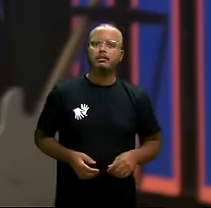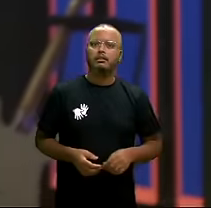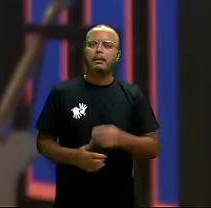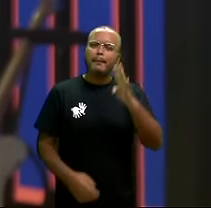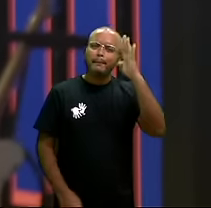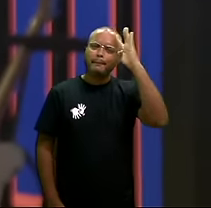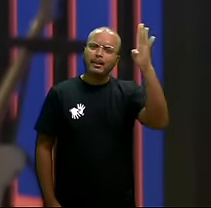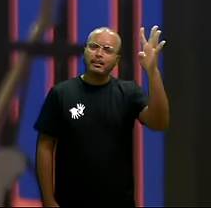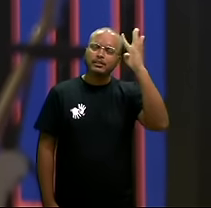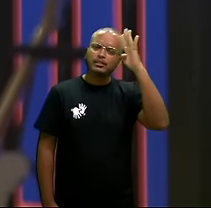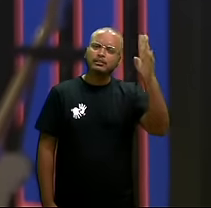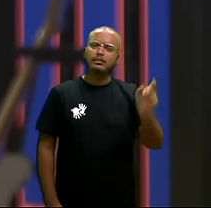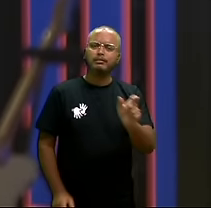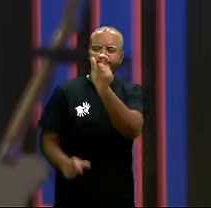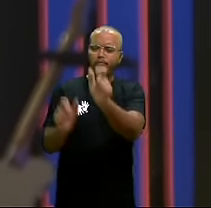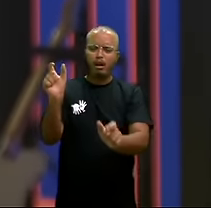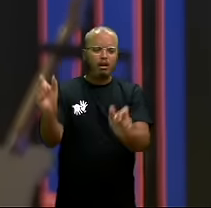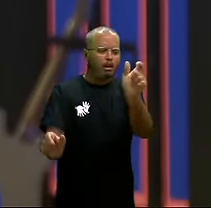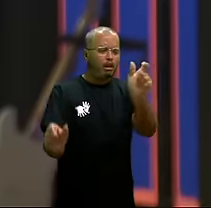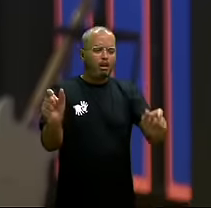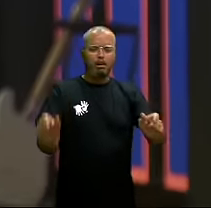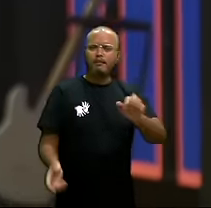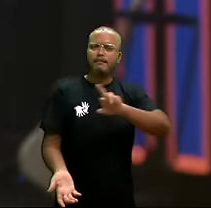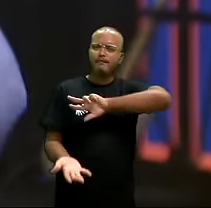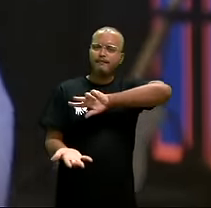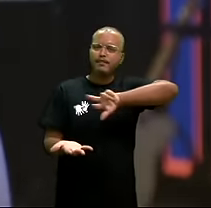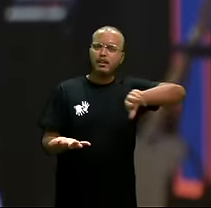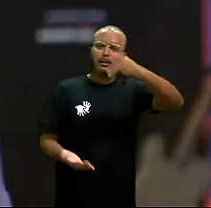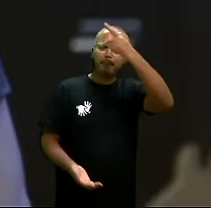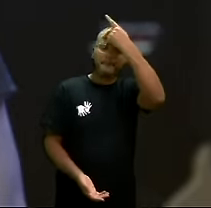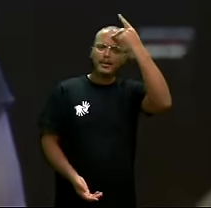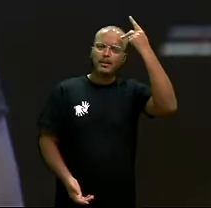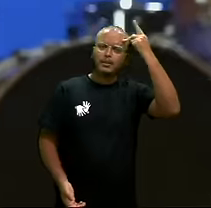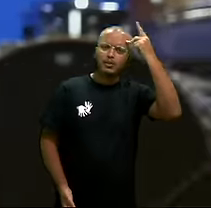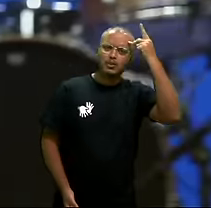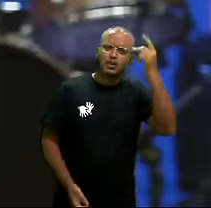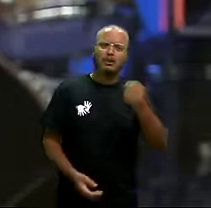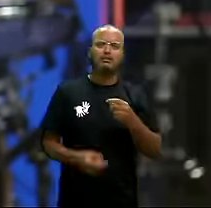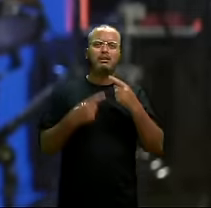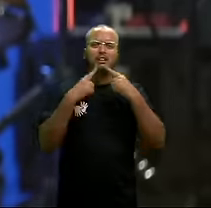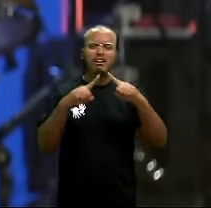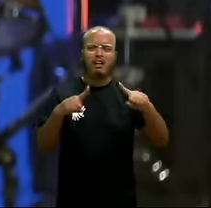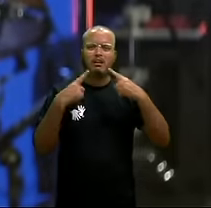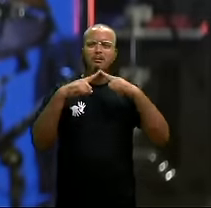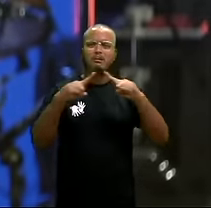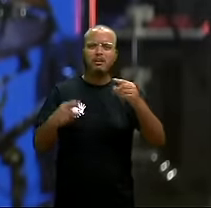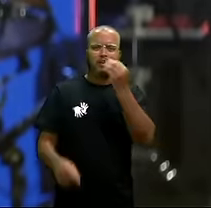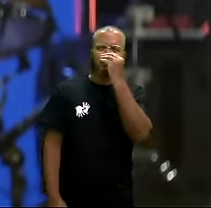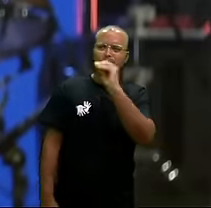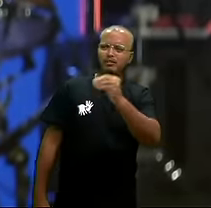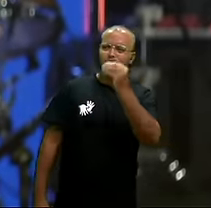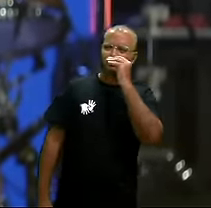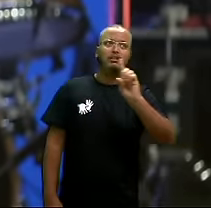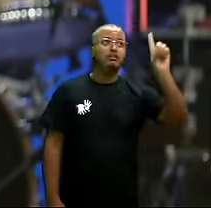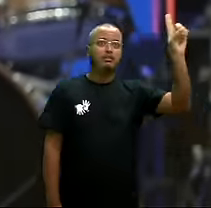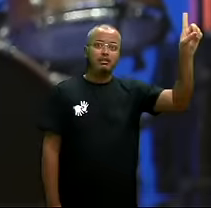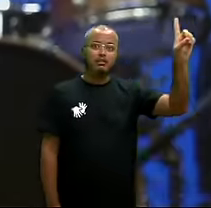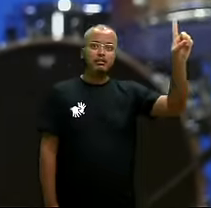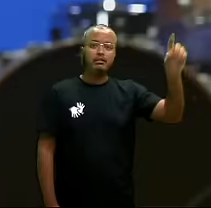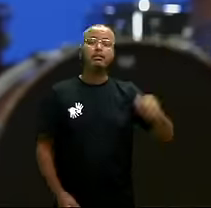cara era tão líder que o cara conseguia organizar o povo. Calma, gente. E era gago, hein? Não vou falar de gago não, que depois da de ontem, do Mark